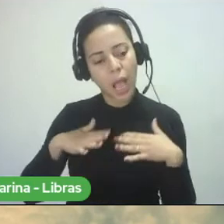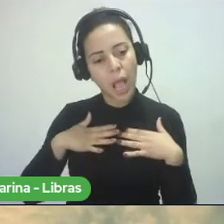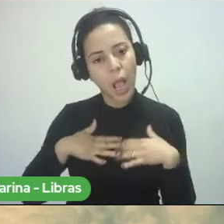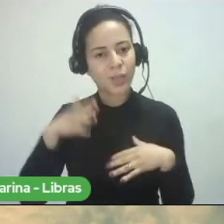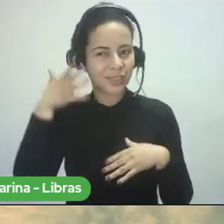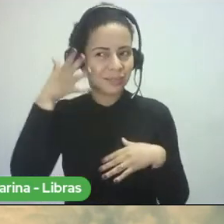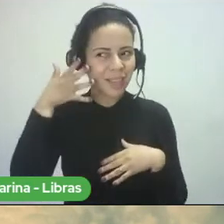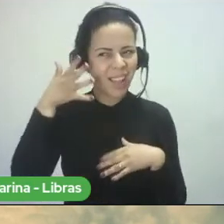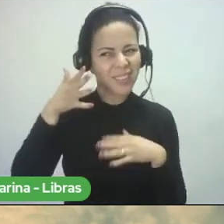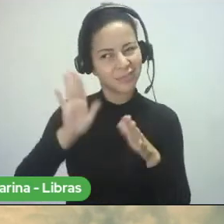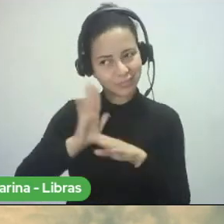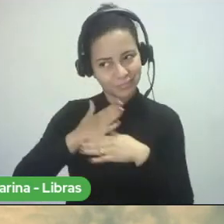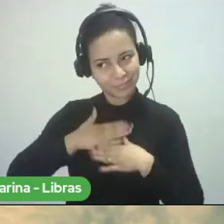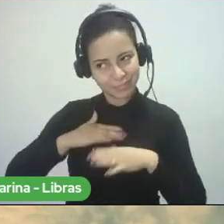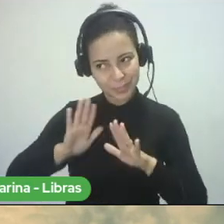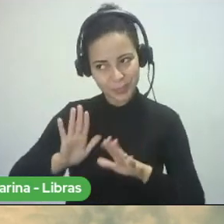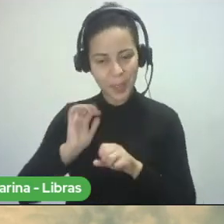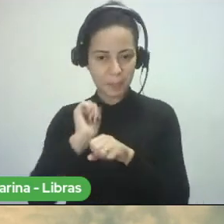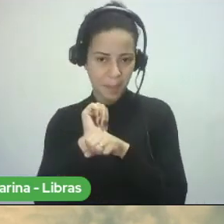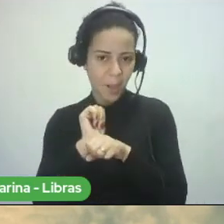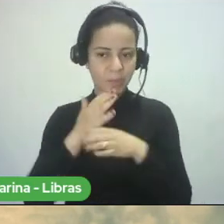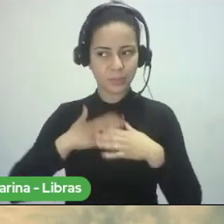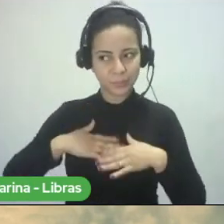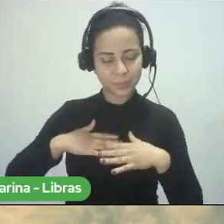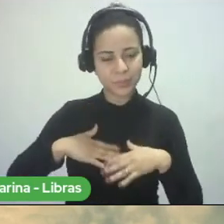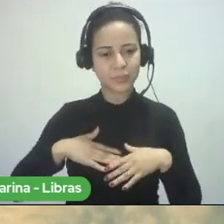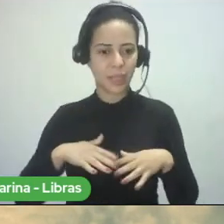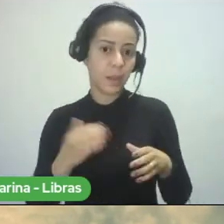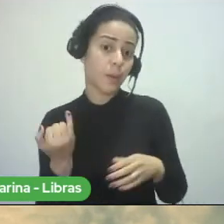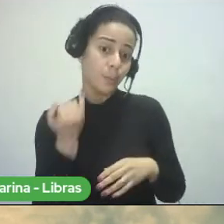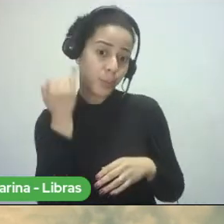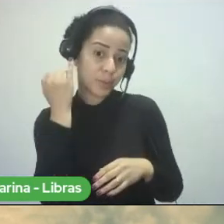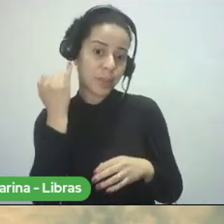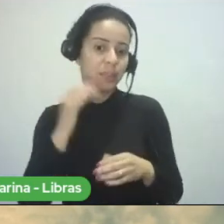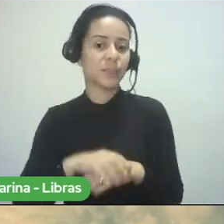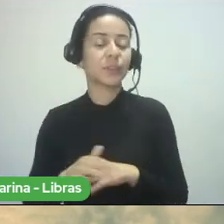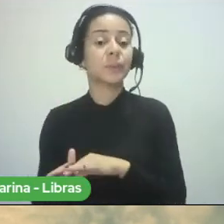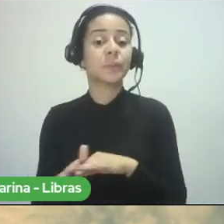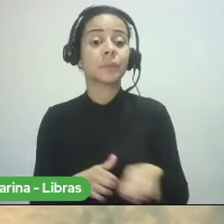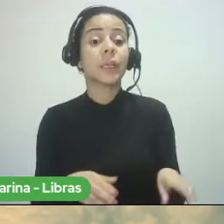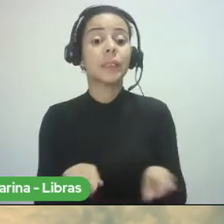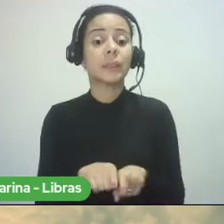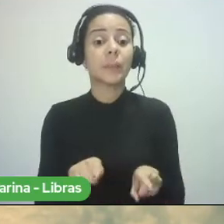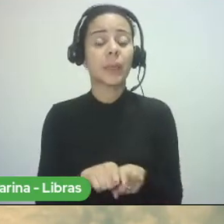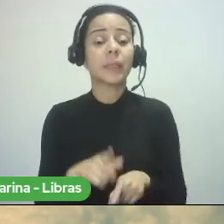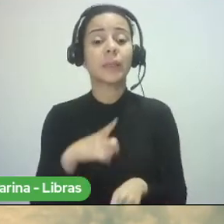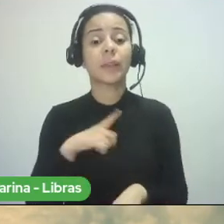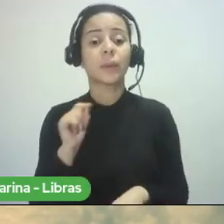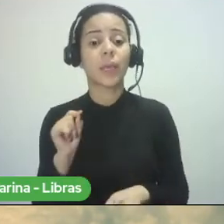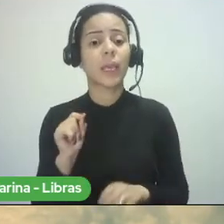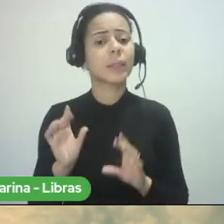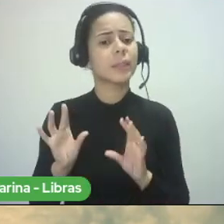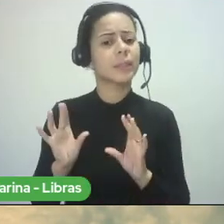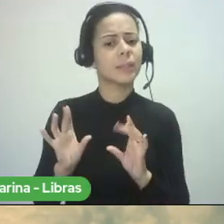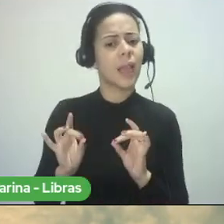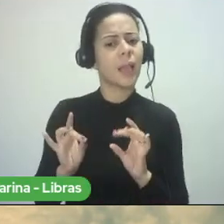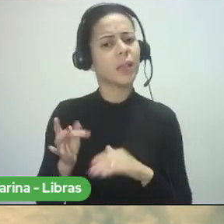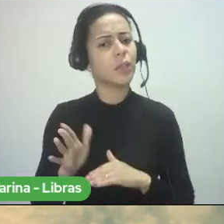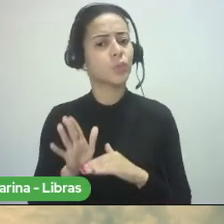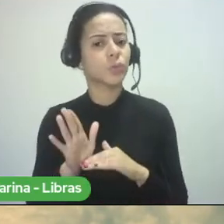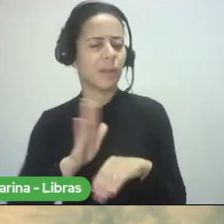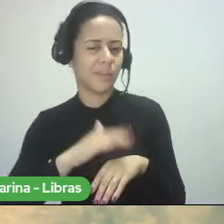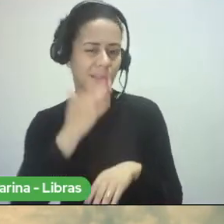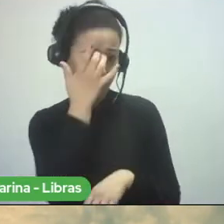muitas técnicas de facilitação, né? Nosso próximo ponto aqui, para poder rodar esses workshops de